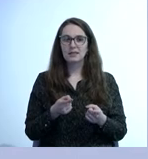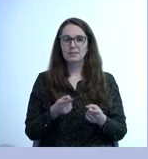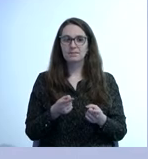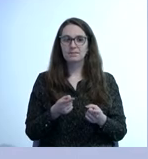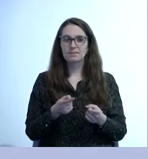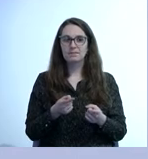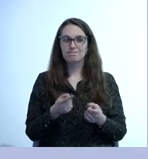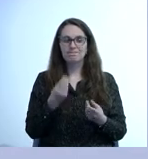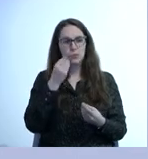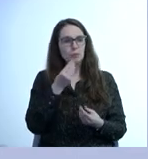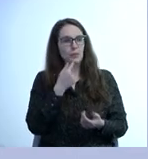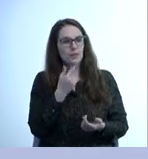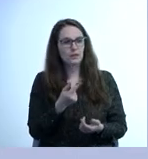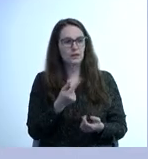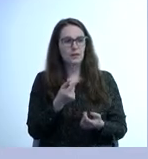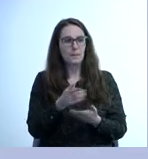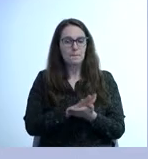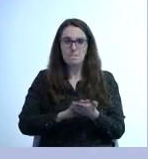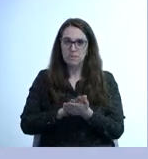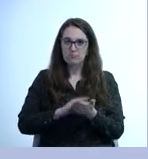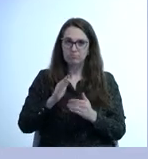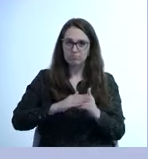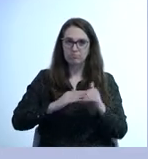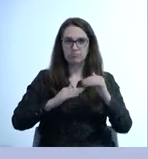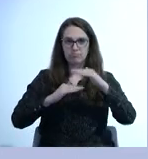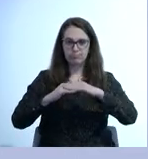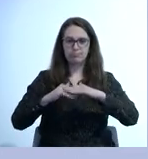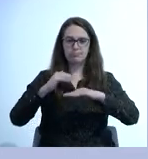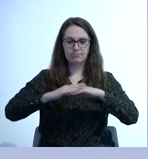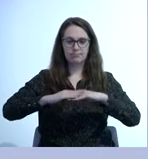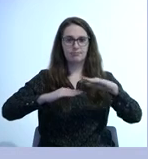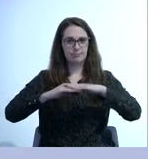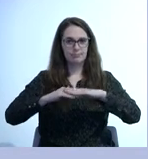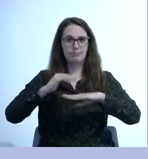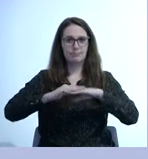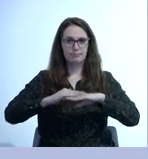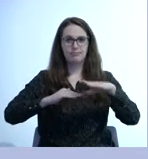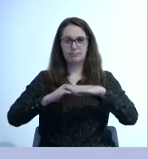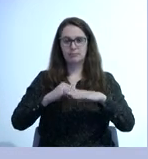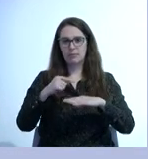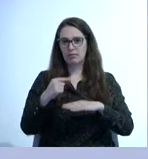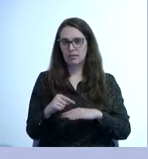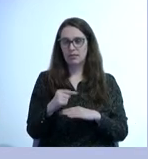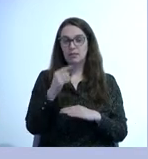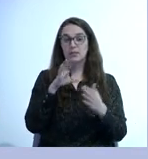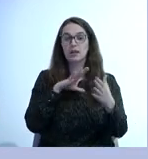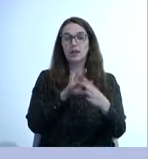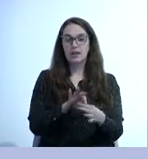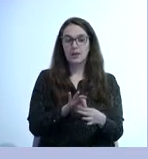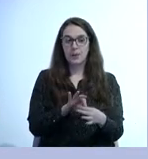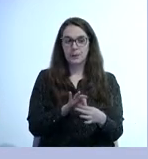vai ganhando, como é que ia dizer, fundamentação, vai ganhando espessura, vai ganhando, e que tem sobretudo a ver